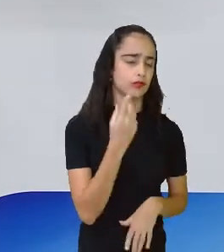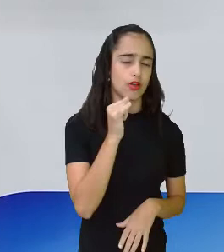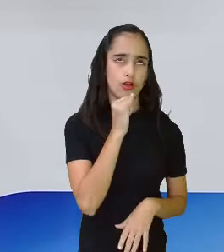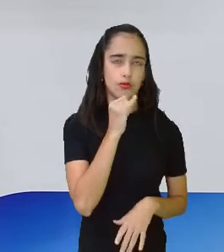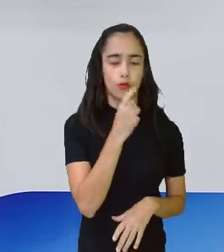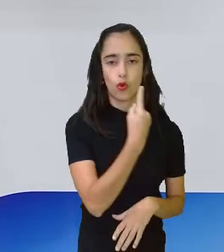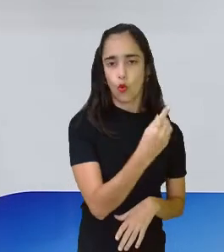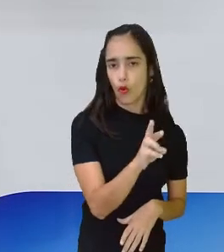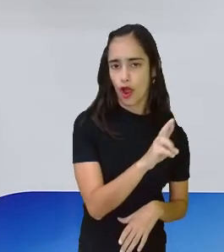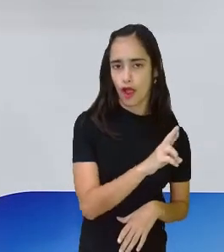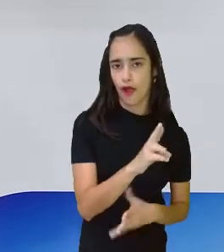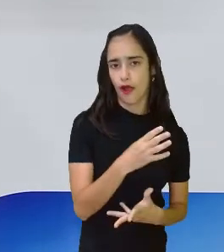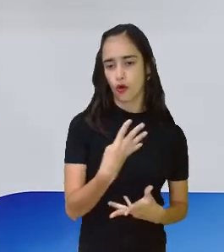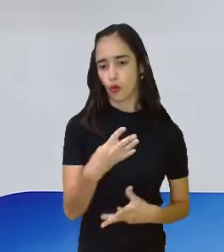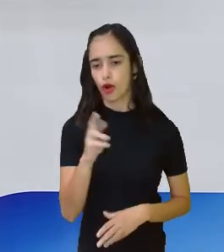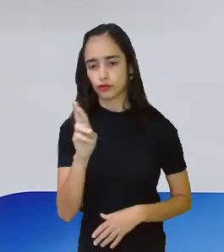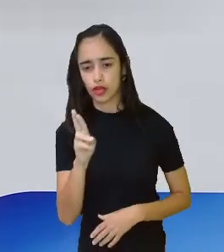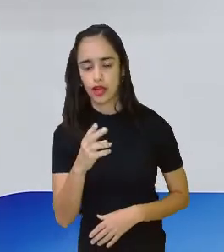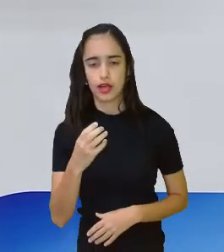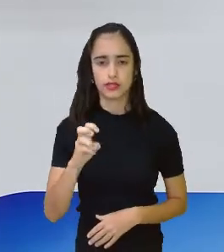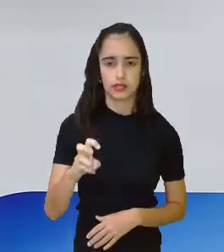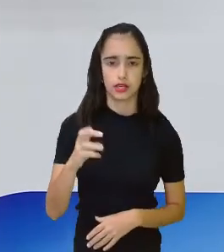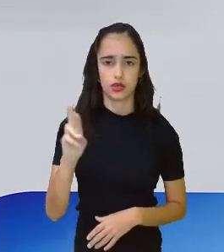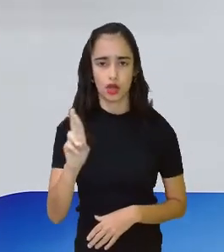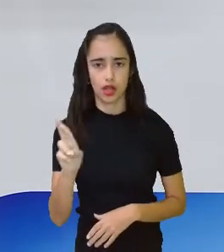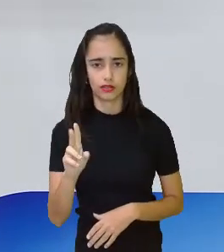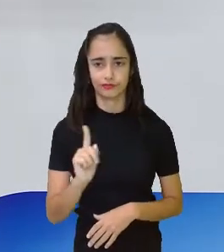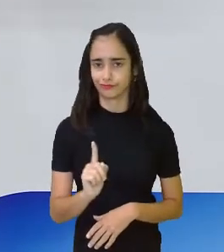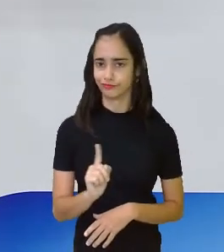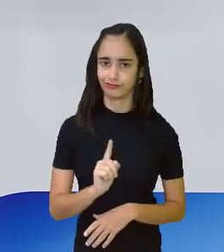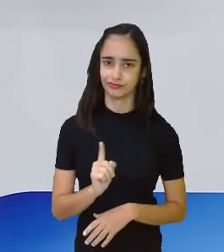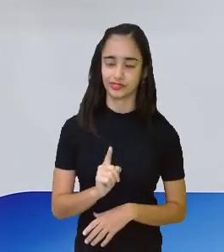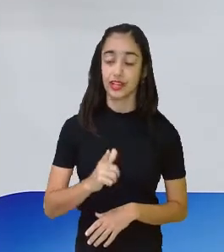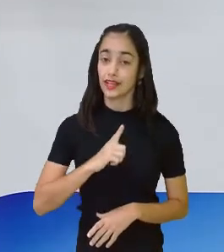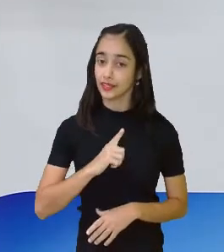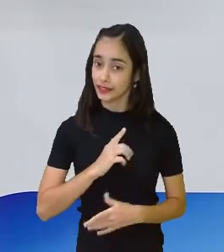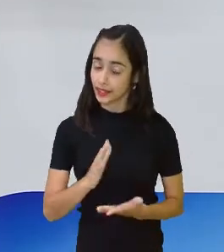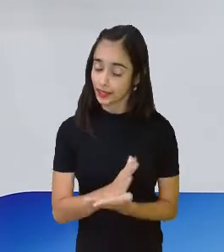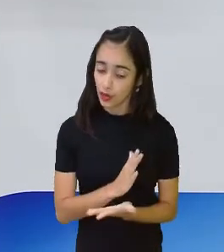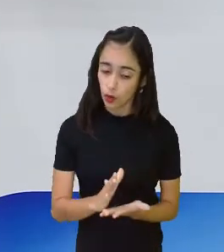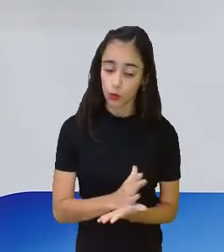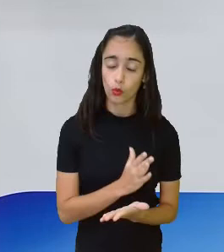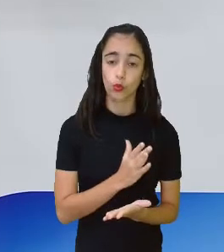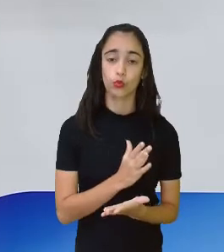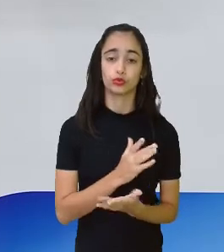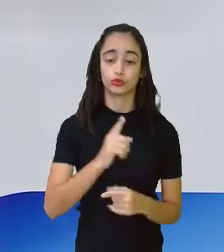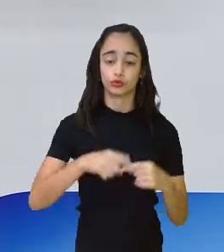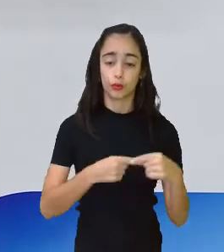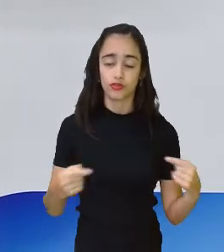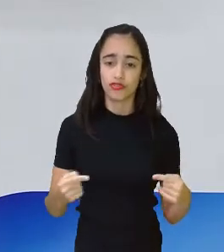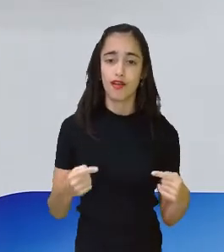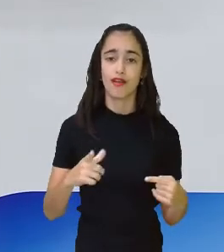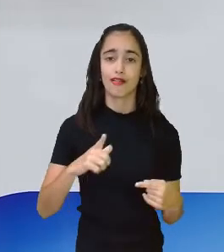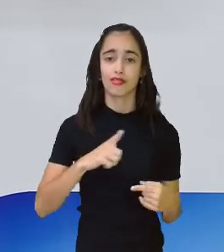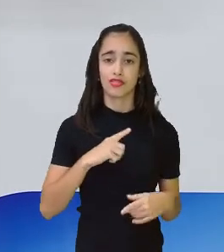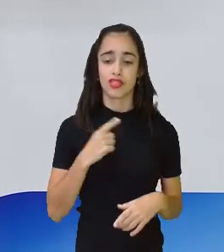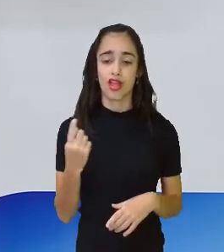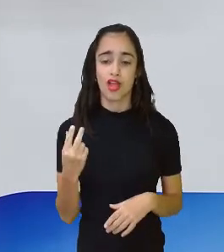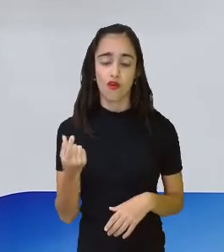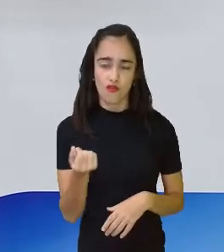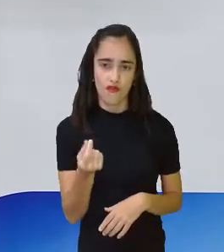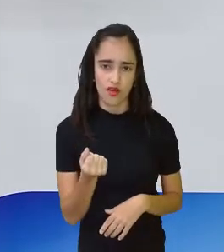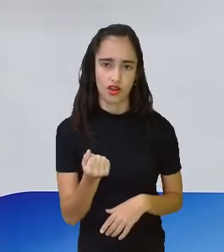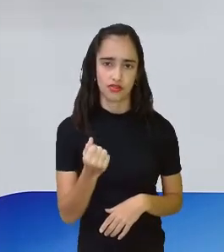4, 5, 6. A gente tem produtos que valem centavos. E esses